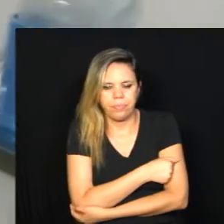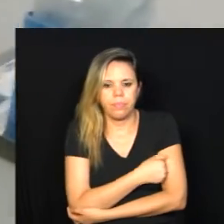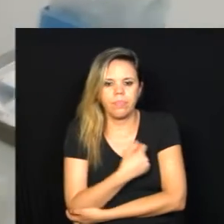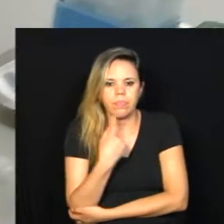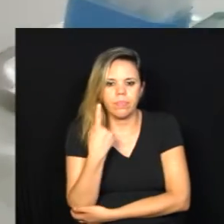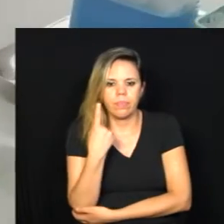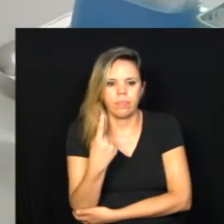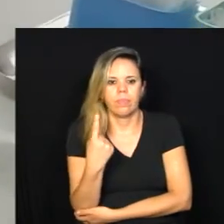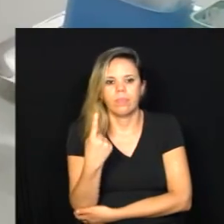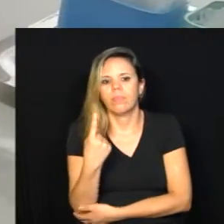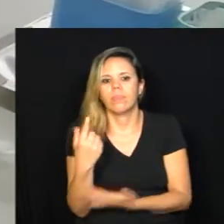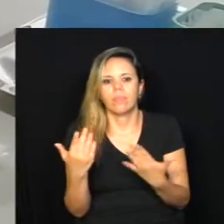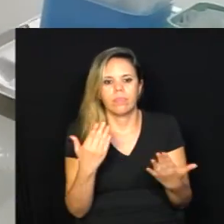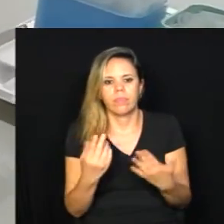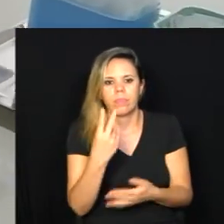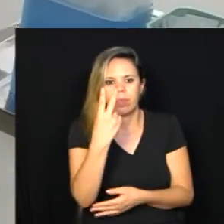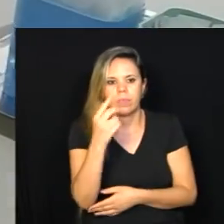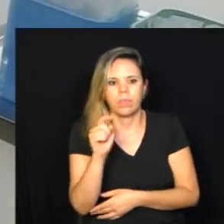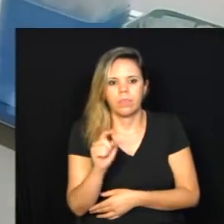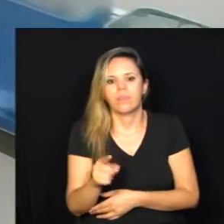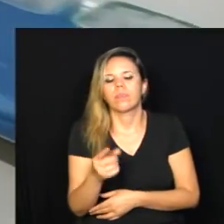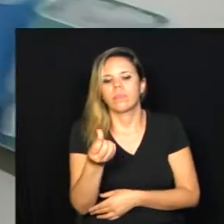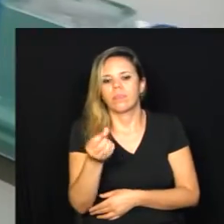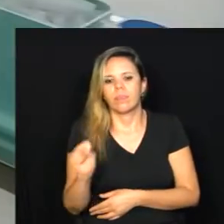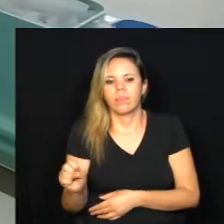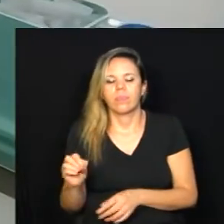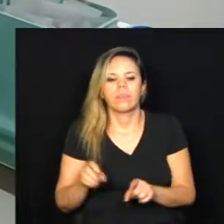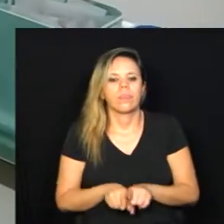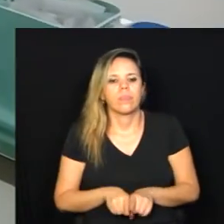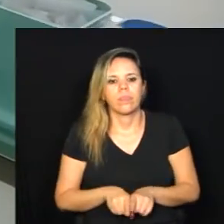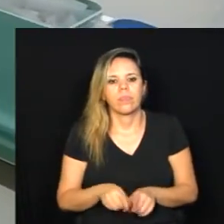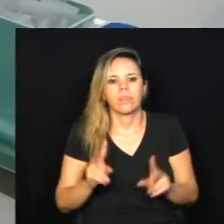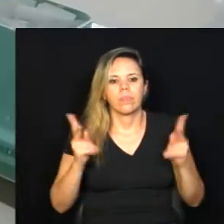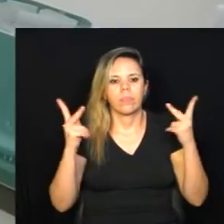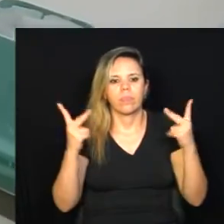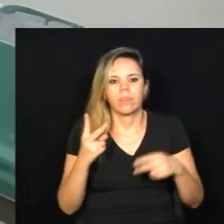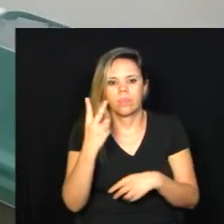das 2.680 doses. Hortolândia recebeu